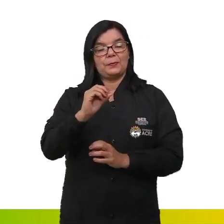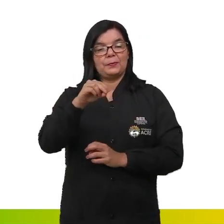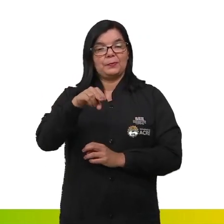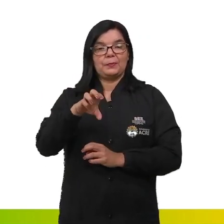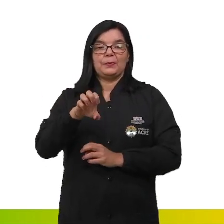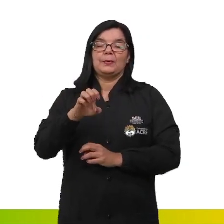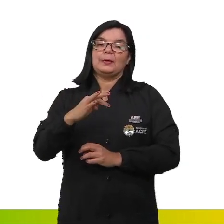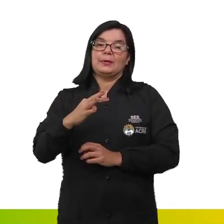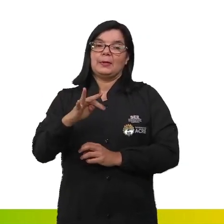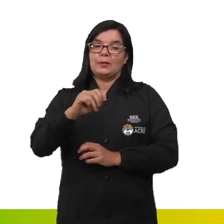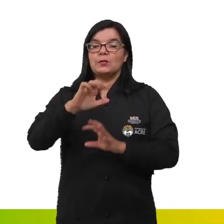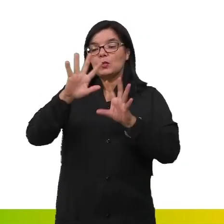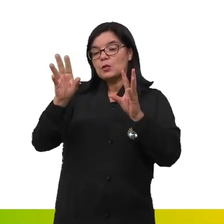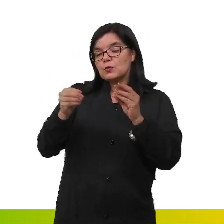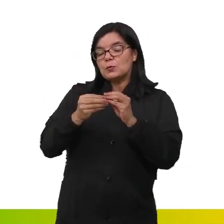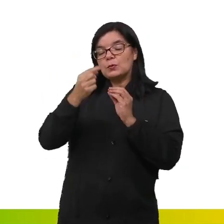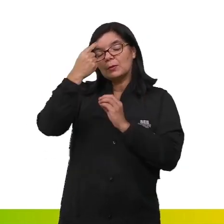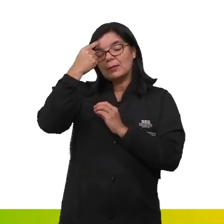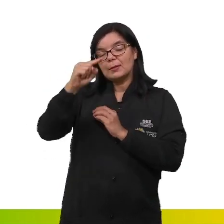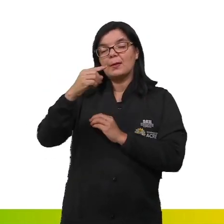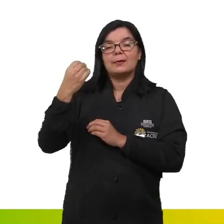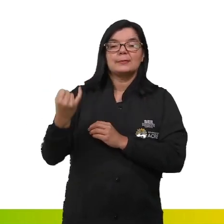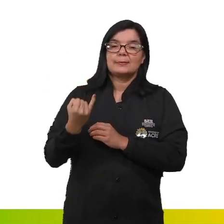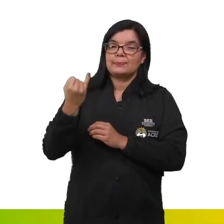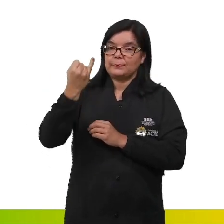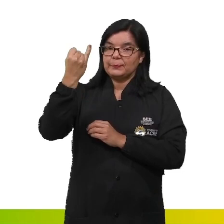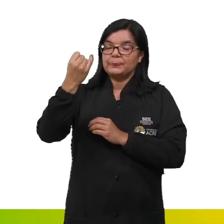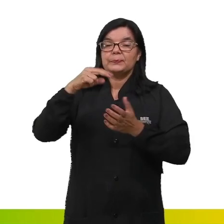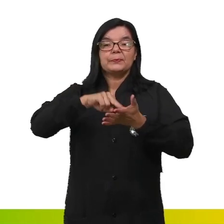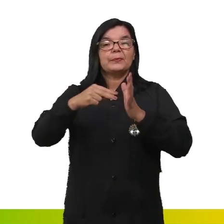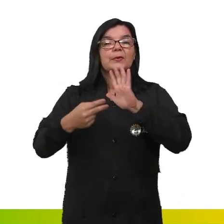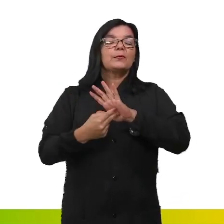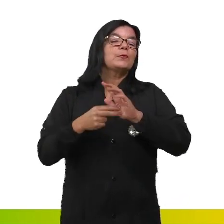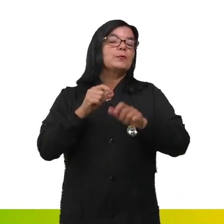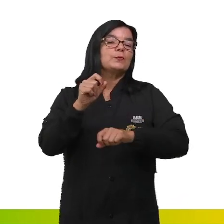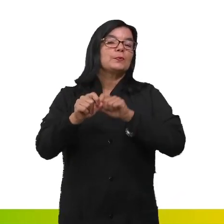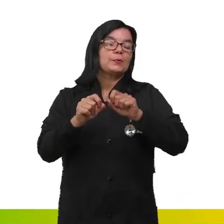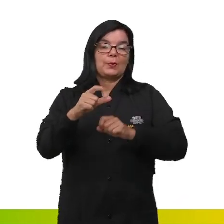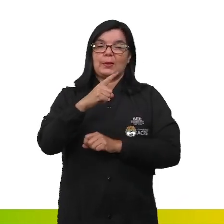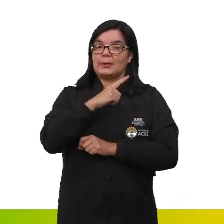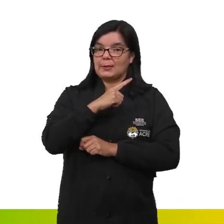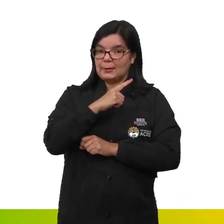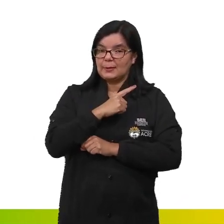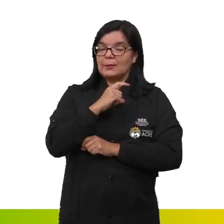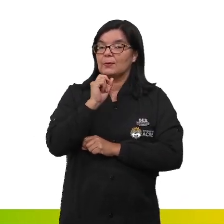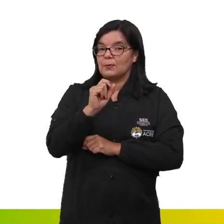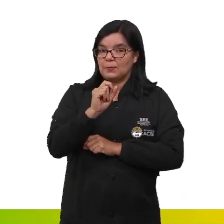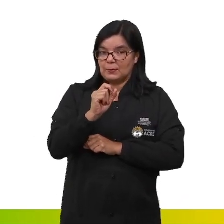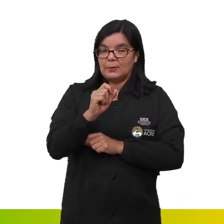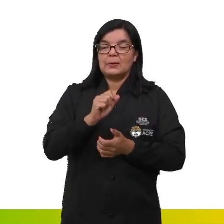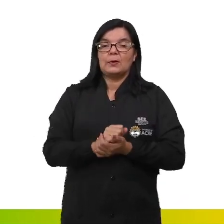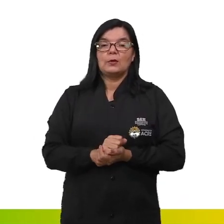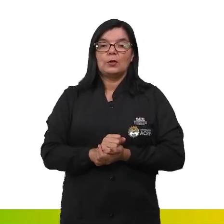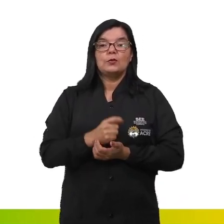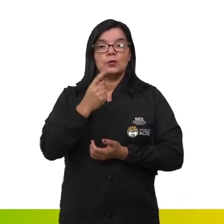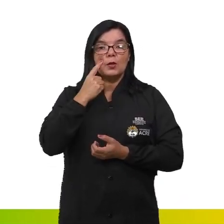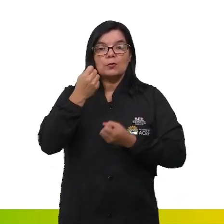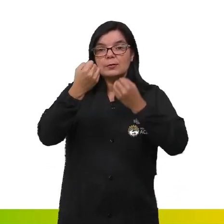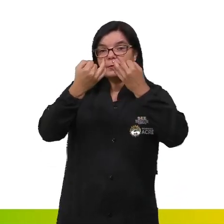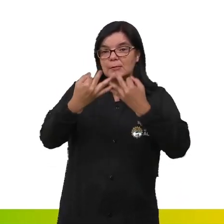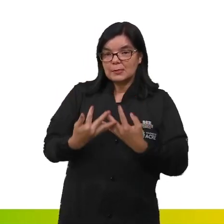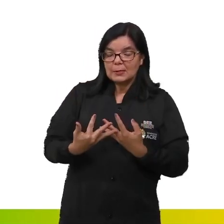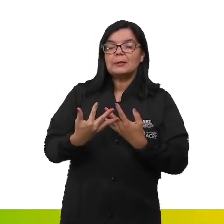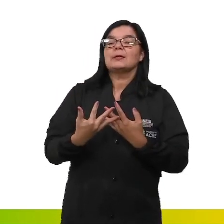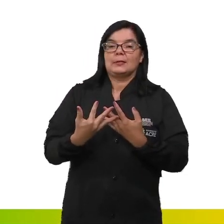e resumo de ideias principais. Então, significa dizer que eu tenho que dar ali o nó e